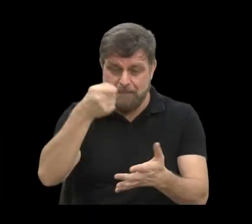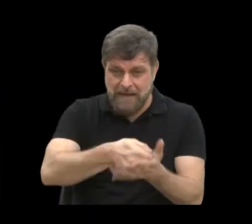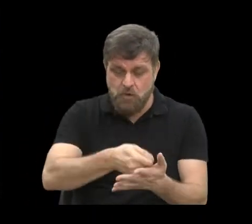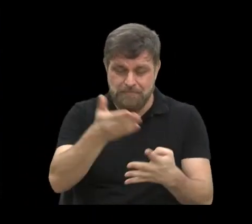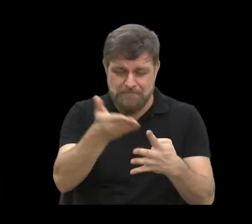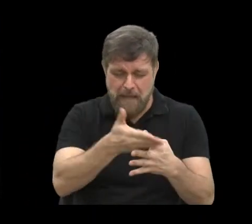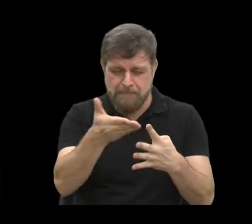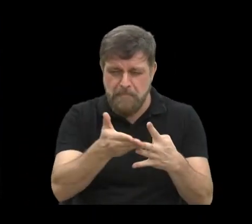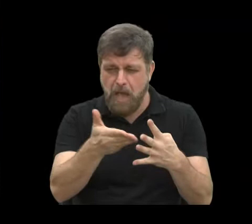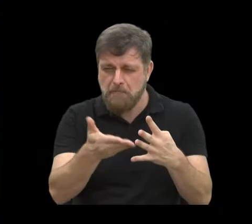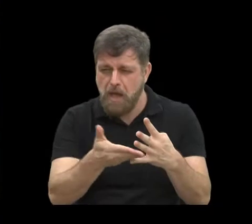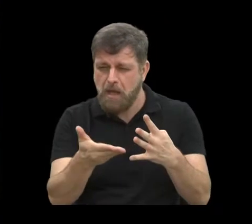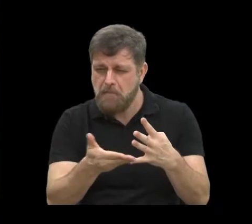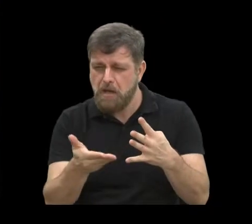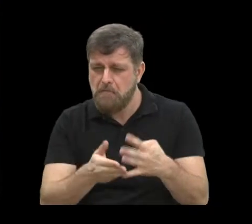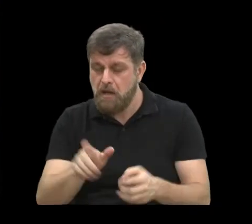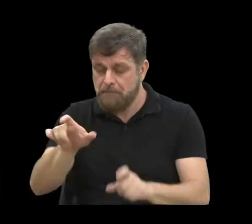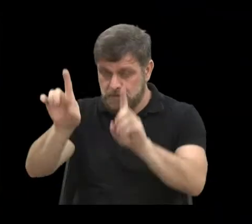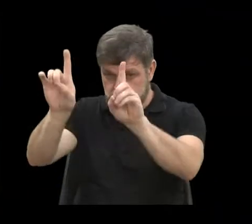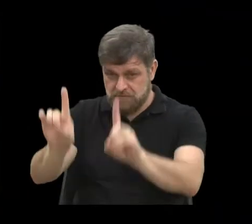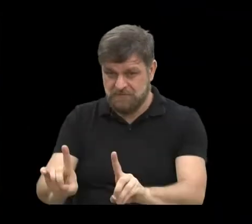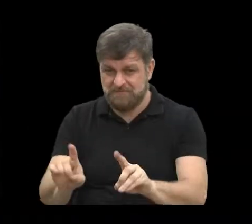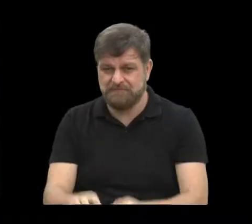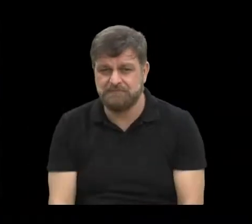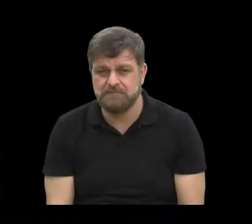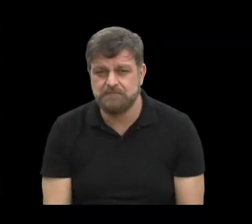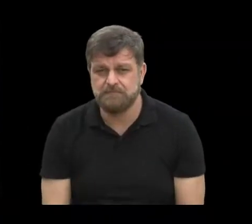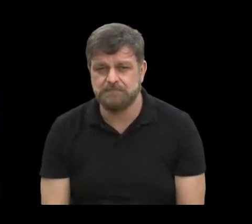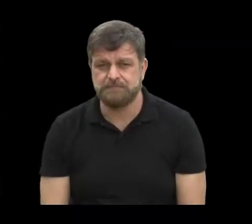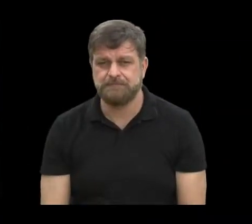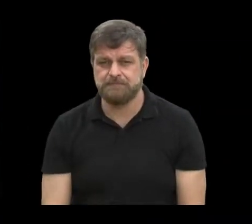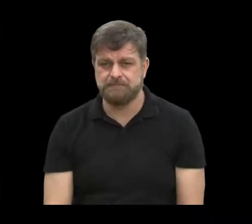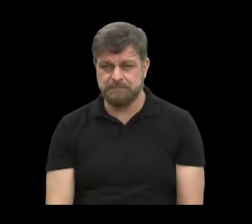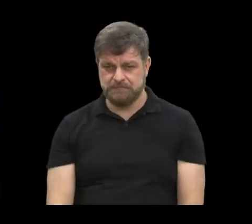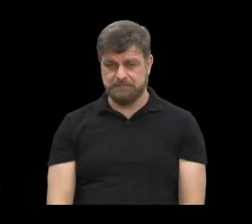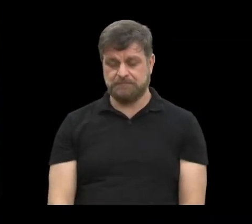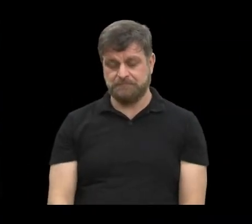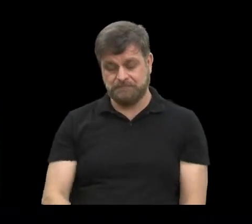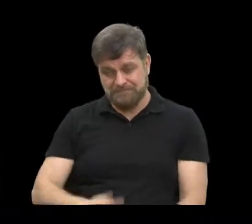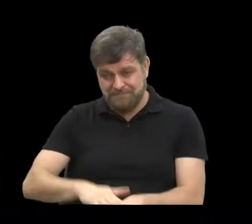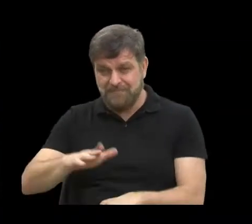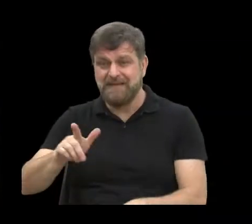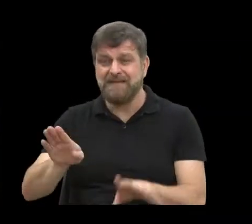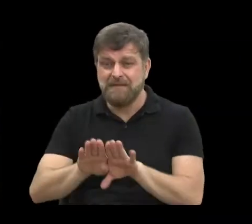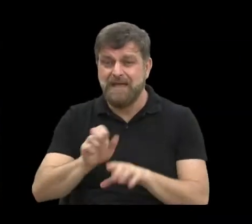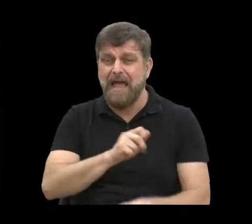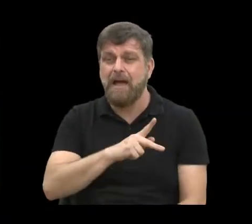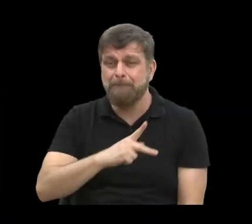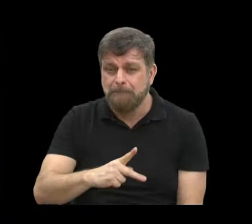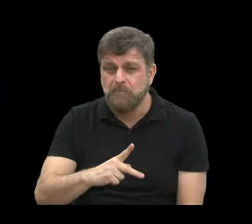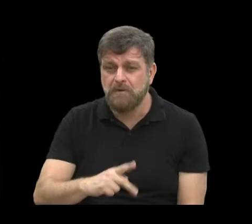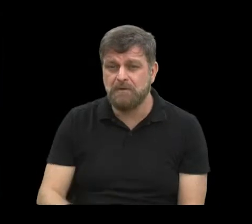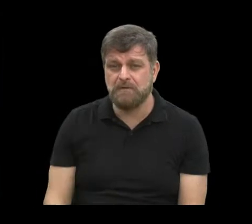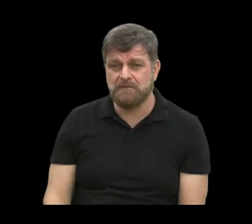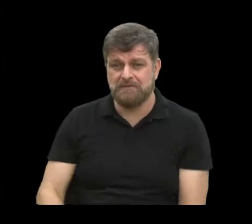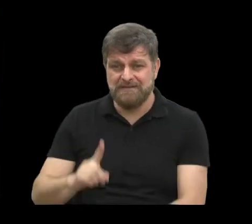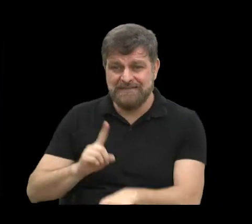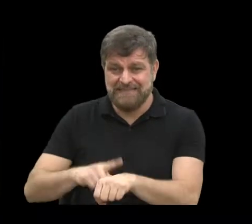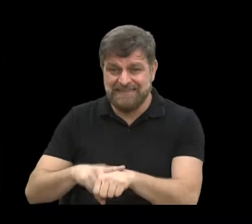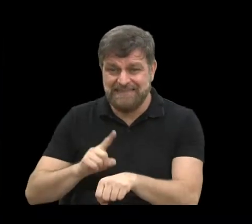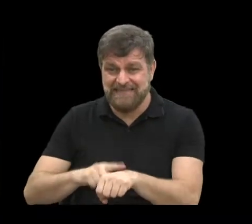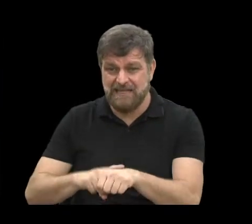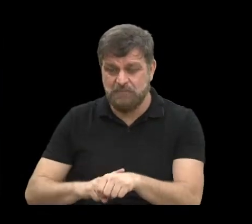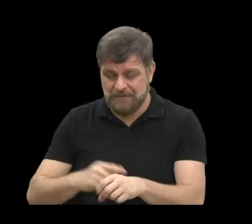contribuição como pessoa com deficiência. E, além disso, a gente tem a aposentadoria por tempo